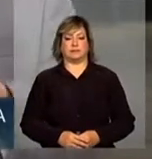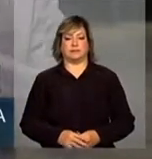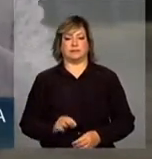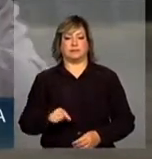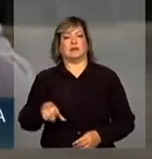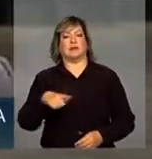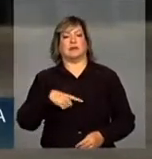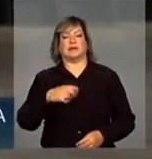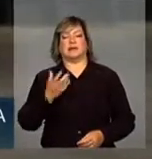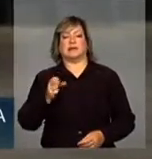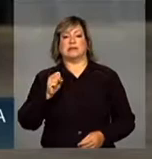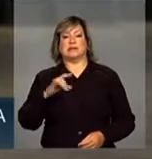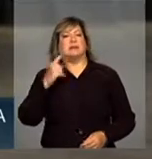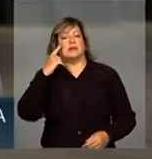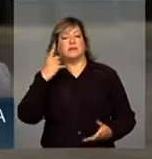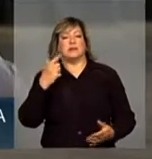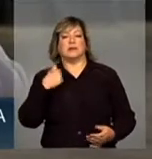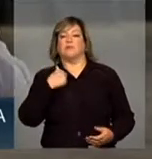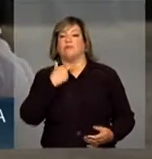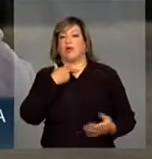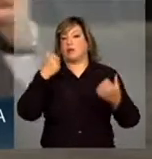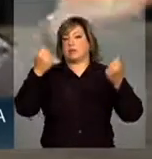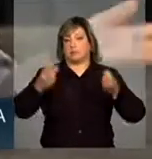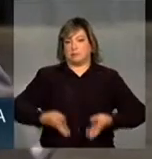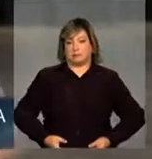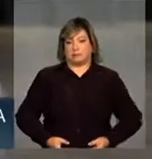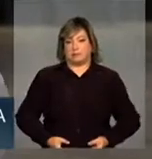Assim, de cabeça, eu posso lhe dar